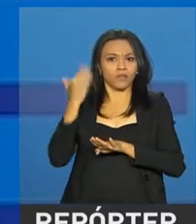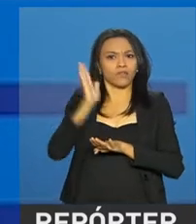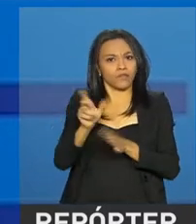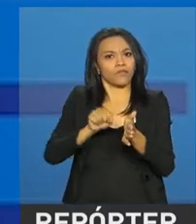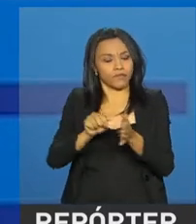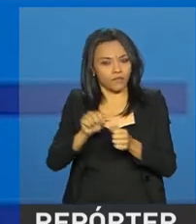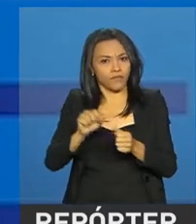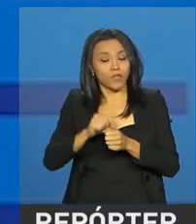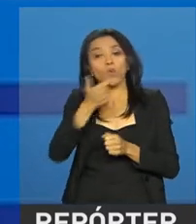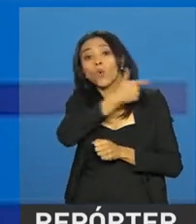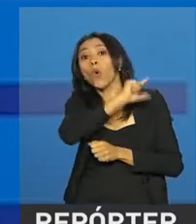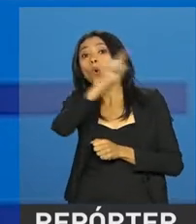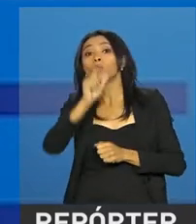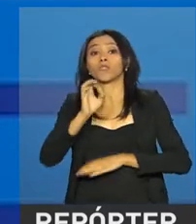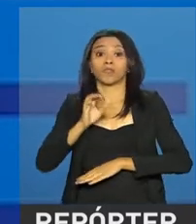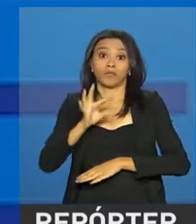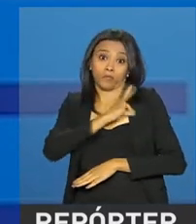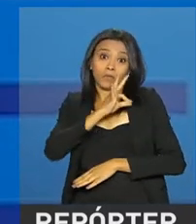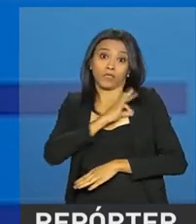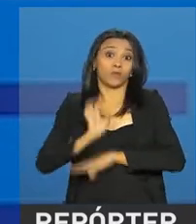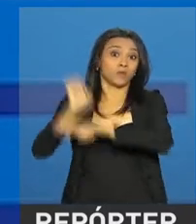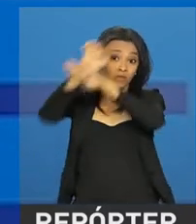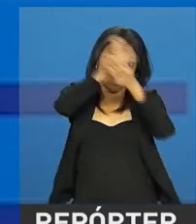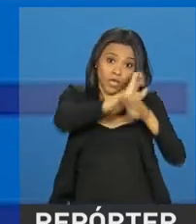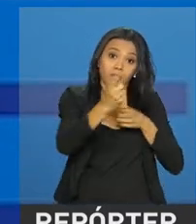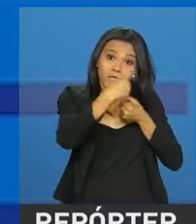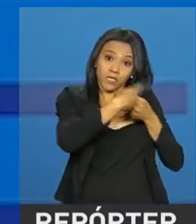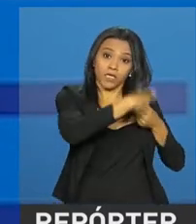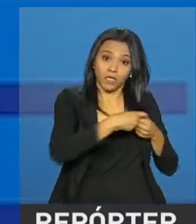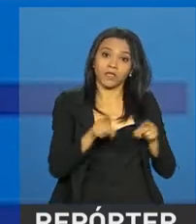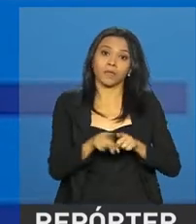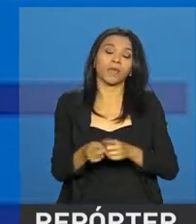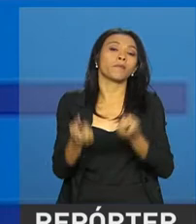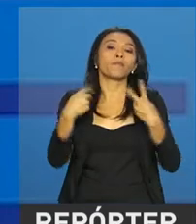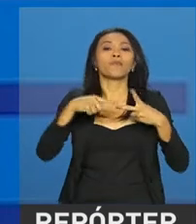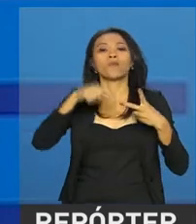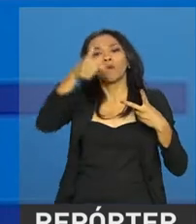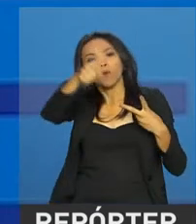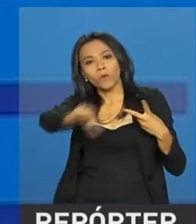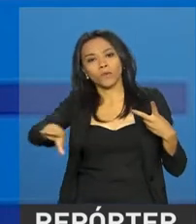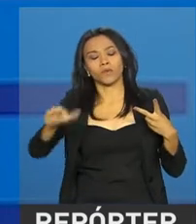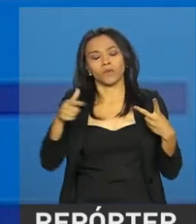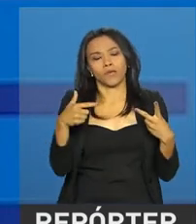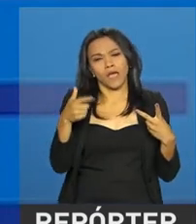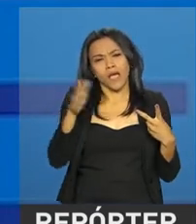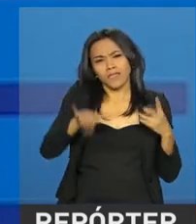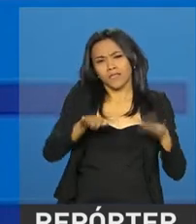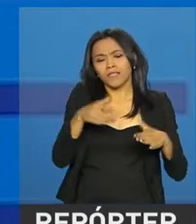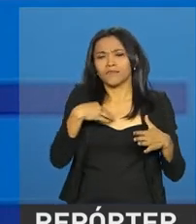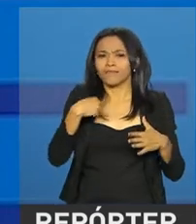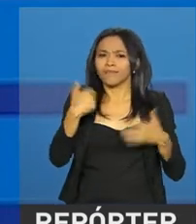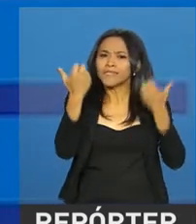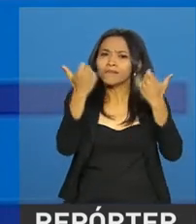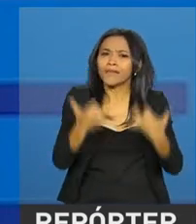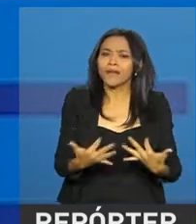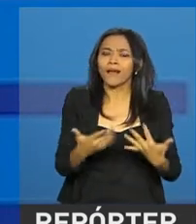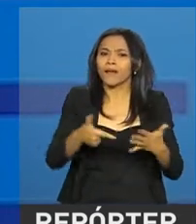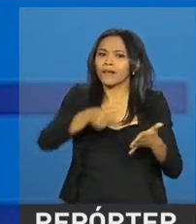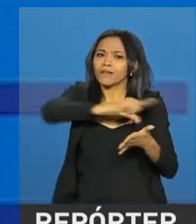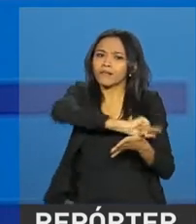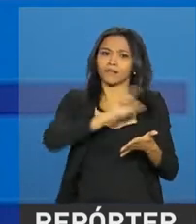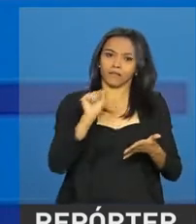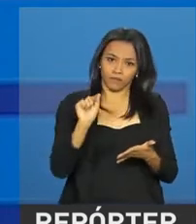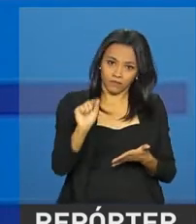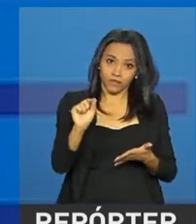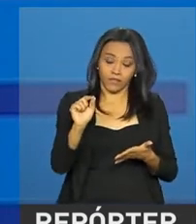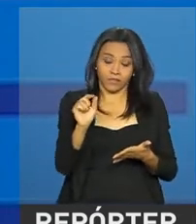com outras instituições, parceiras, etc. Com relação ao fato de pilotos e beneficiários, é um pouco complexo, às vezes, você definir antes,